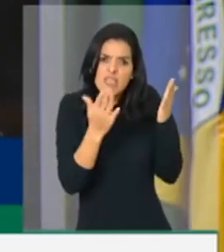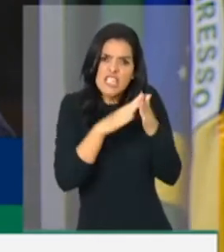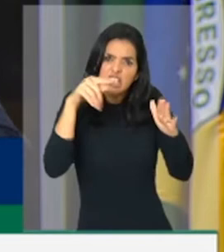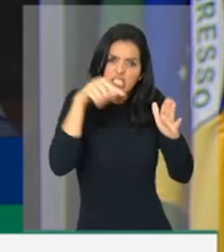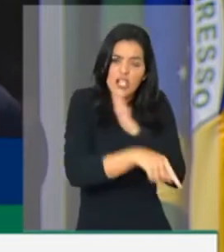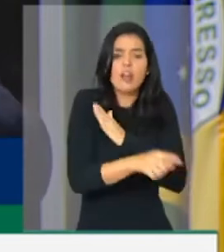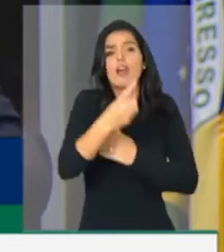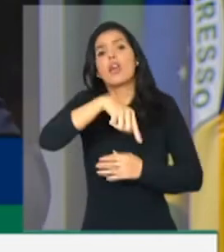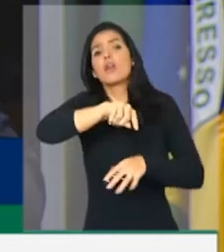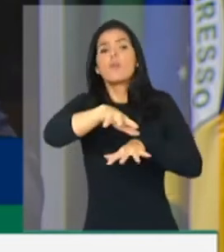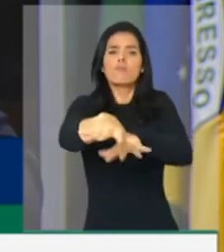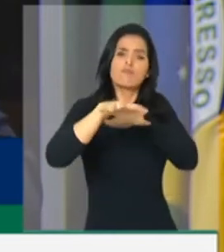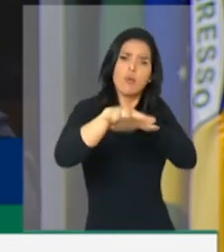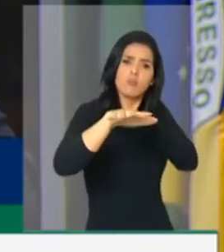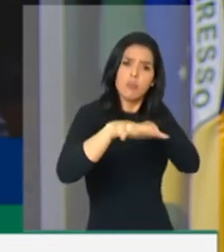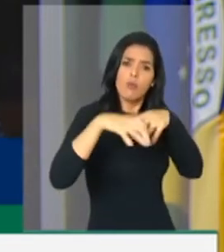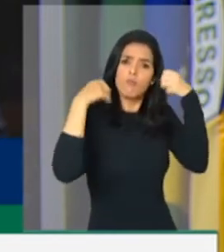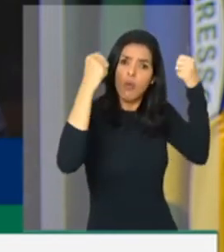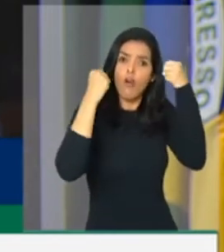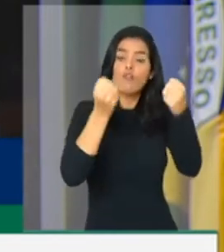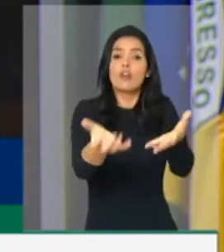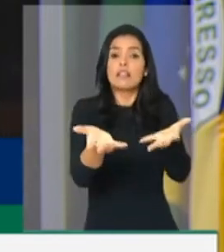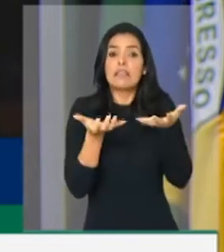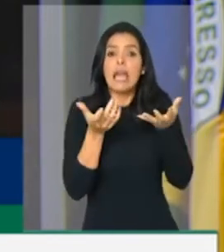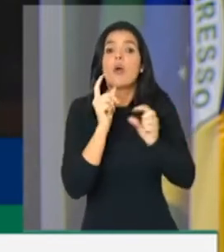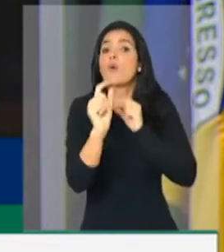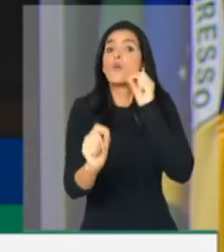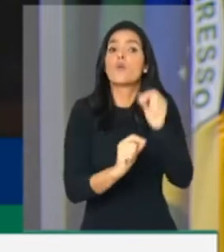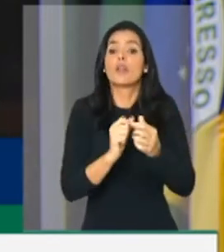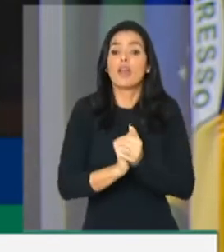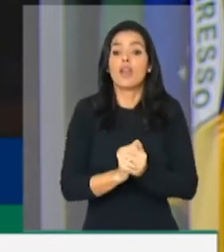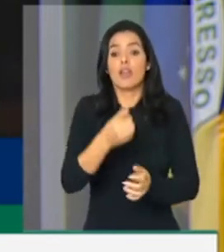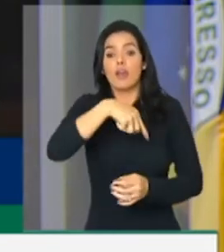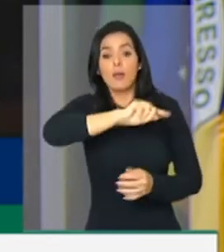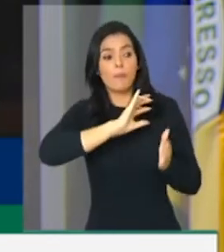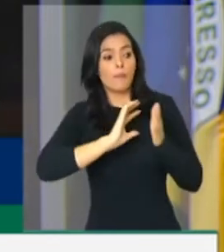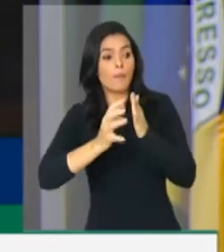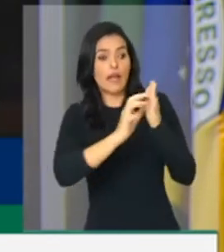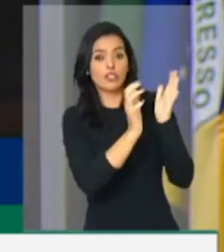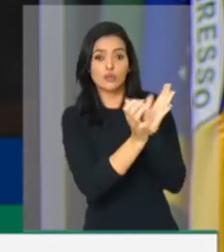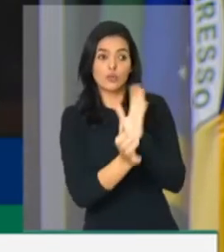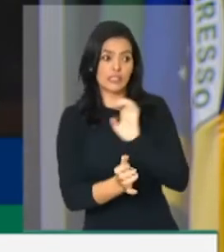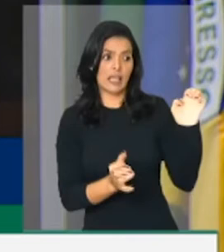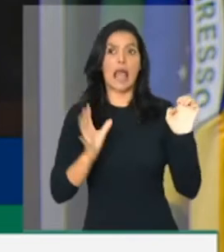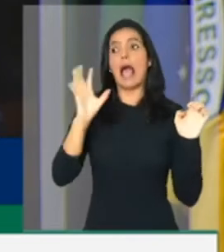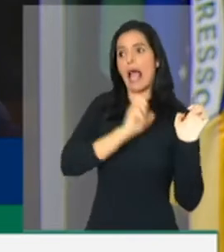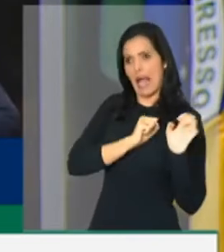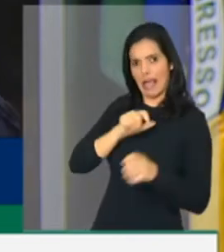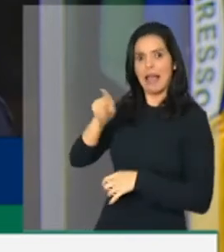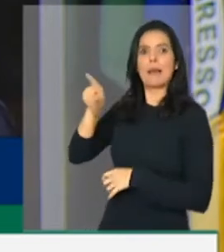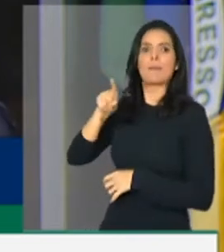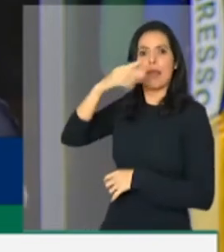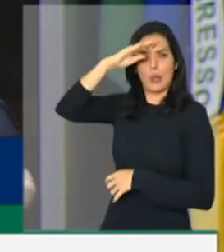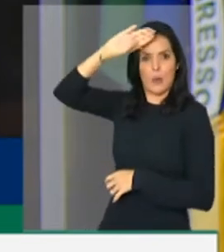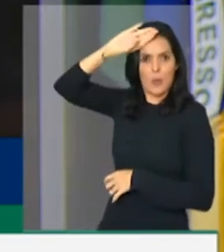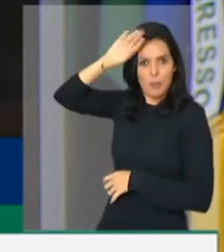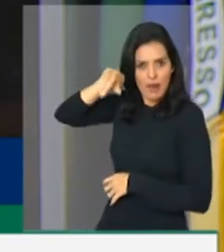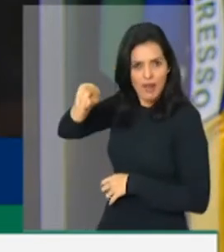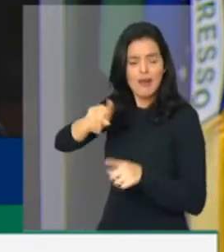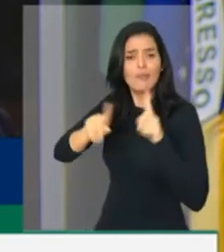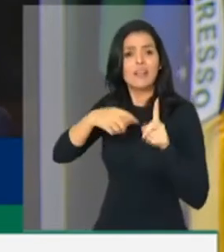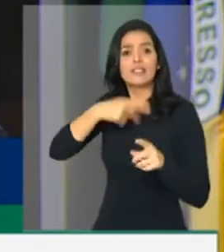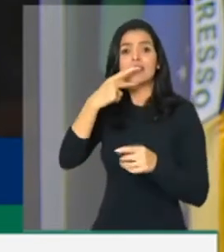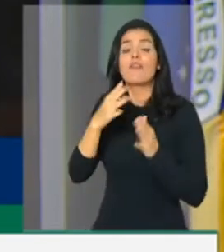para sair desse regime que é tão Adorado pelos partidos de esquerda no Brasil e reivindicando